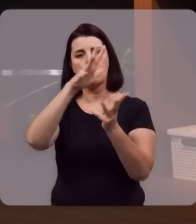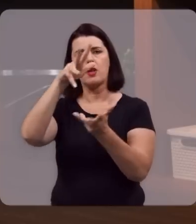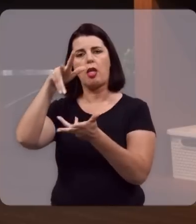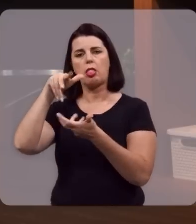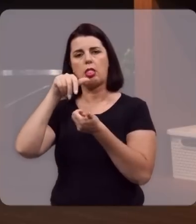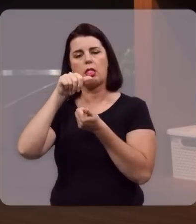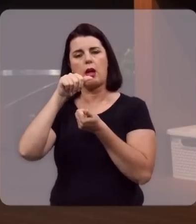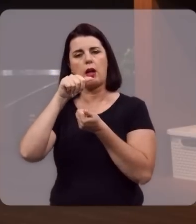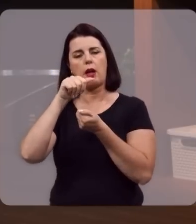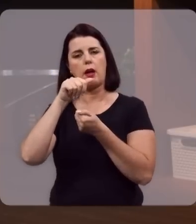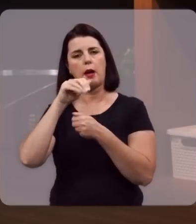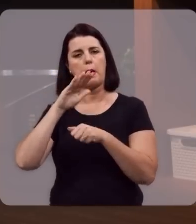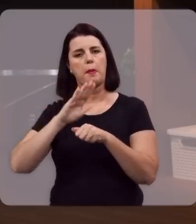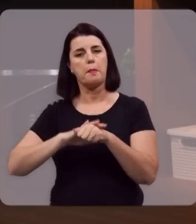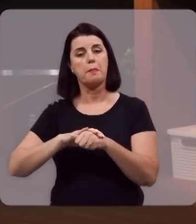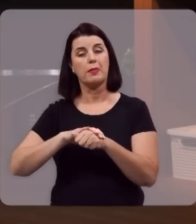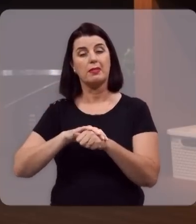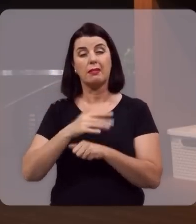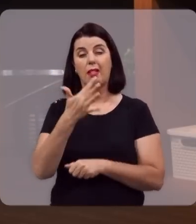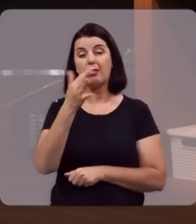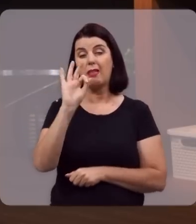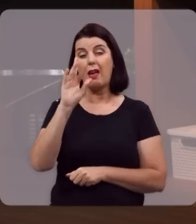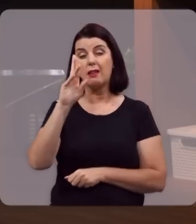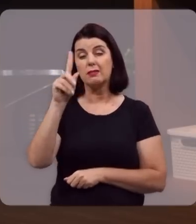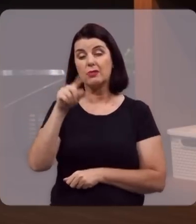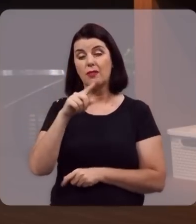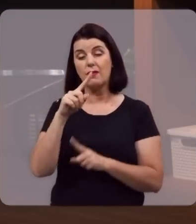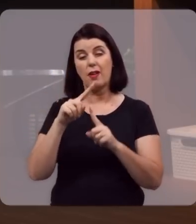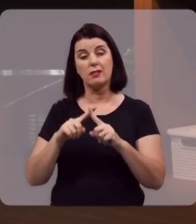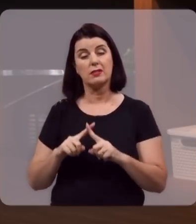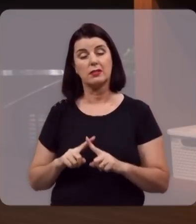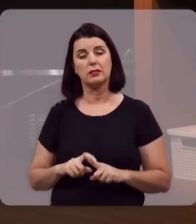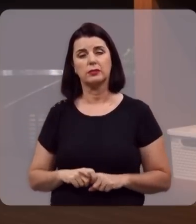planeta mais de uma dezena de vezes.